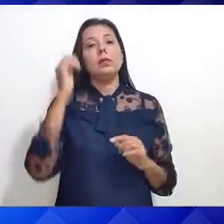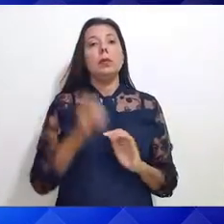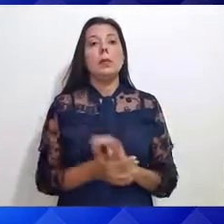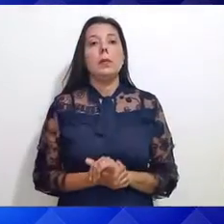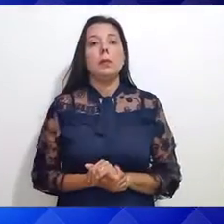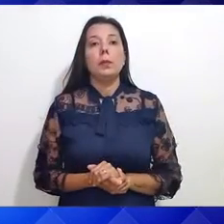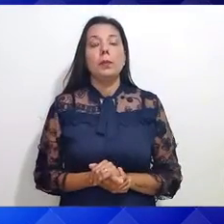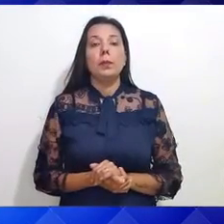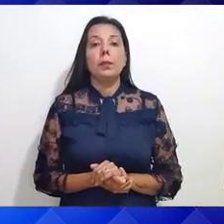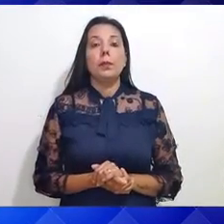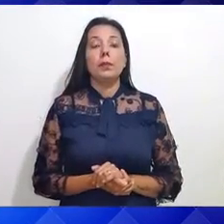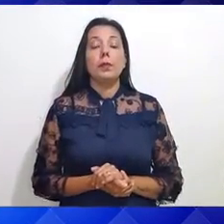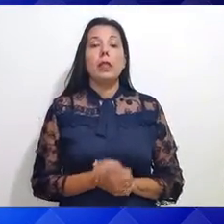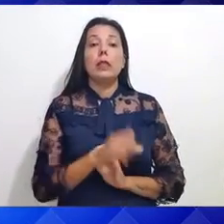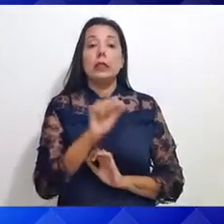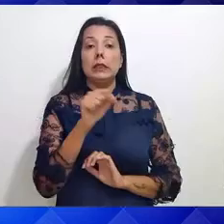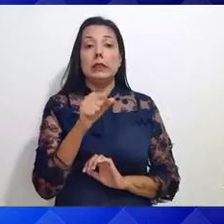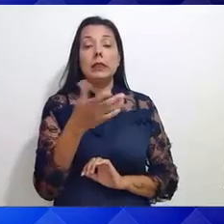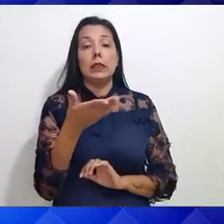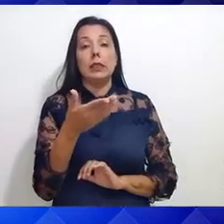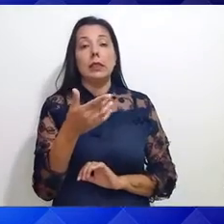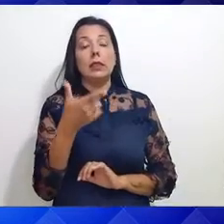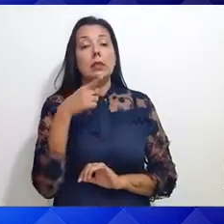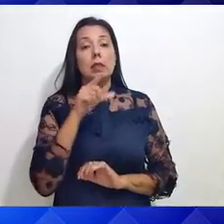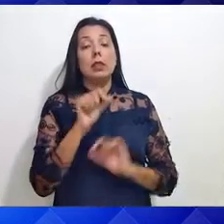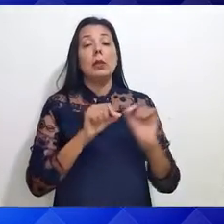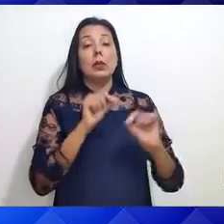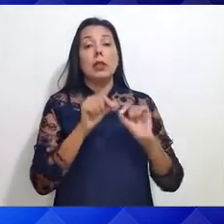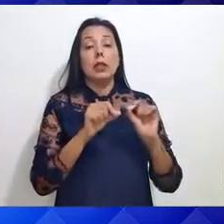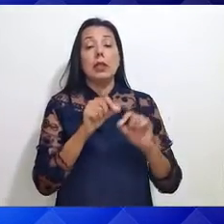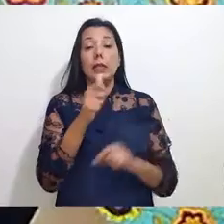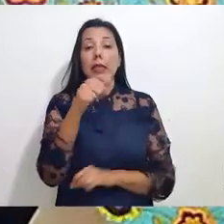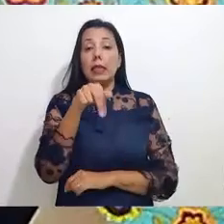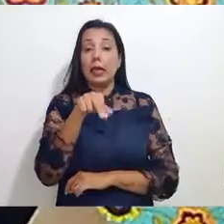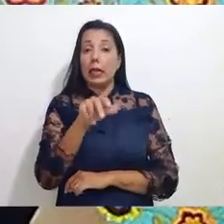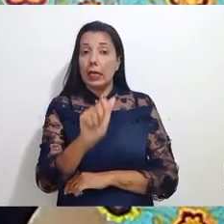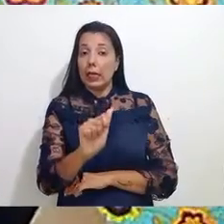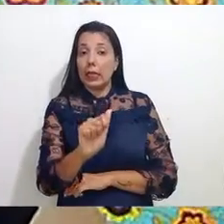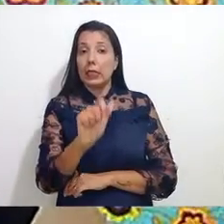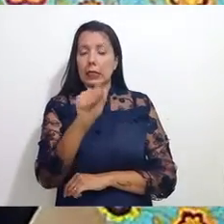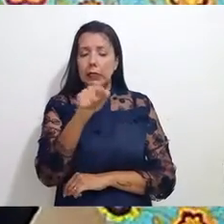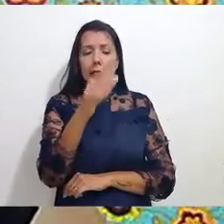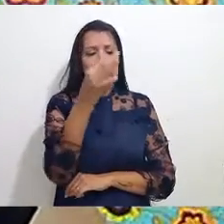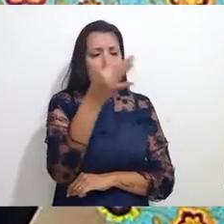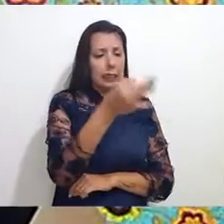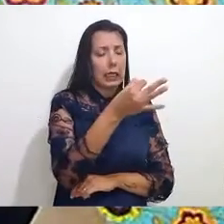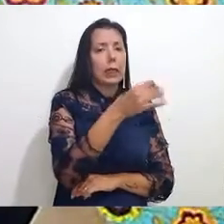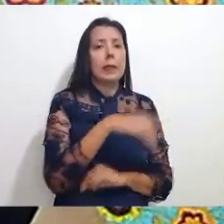Pegando o gancho aqui, né, da Ana, acho que ela está corretíssima aí, é